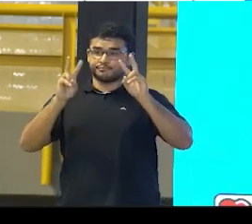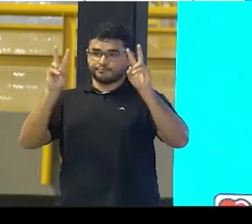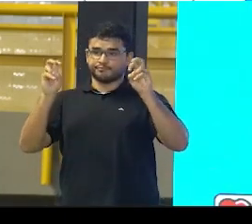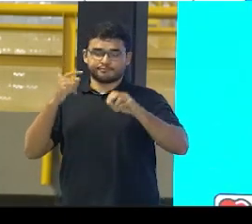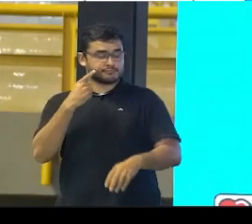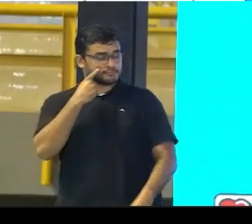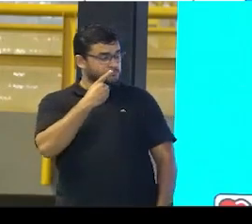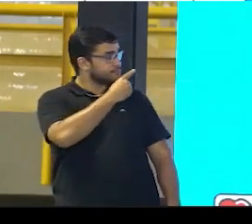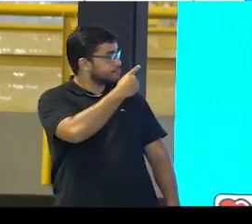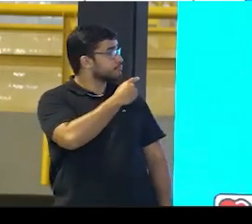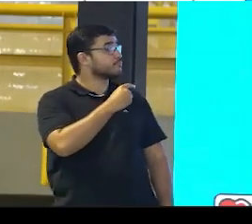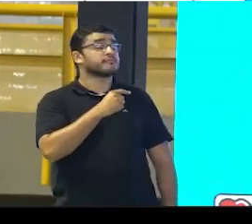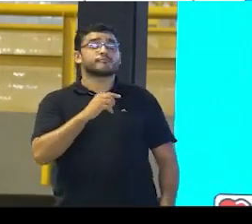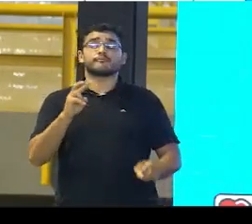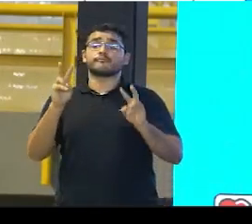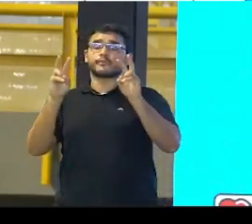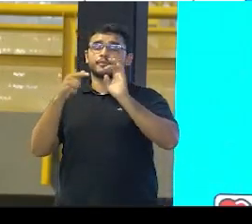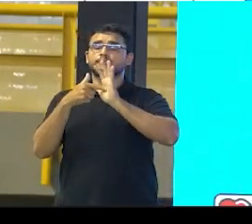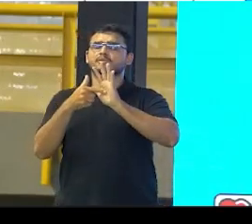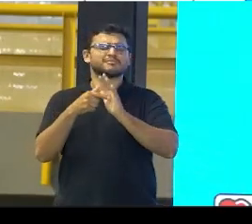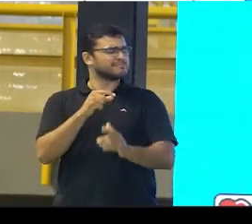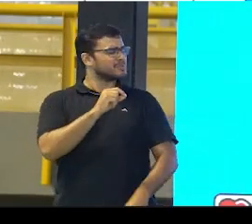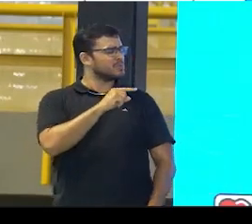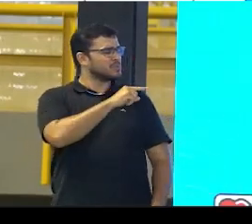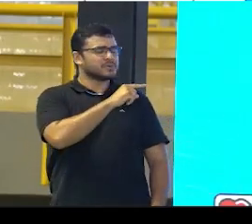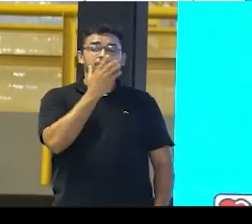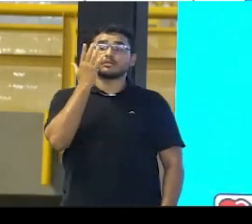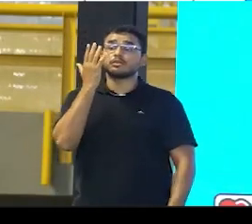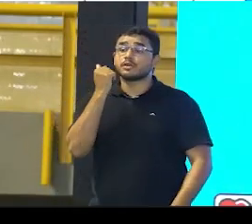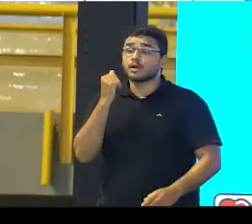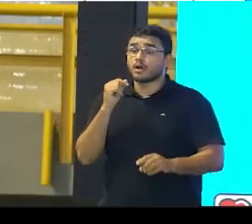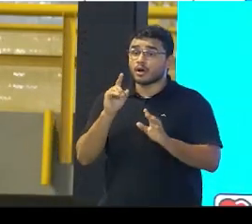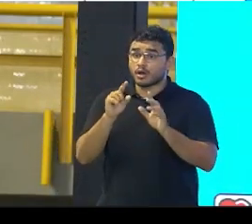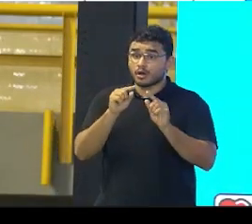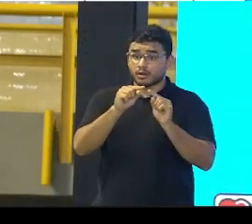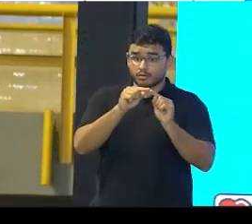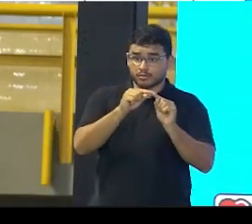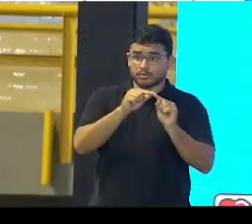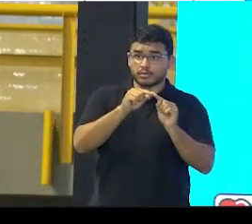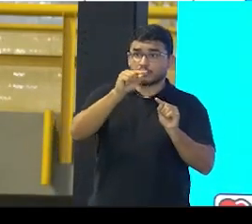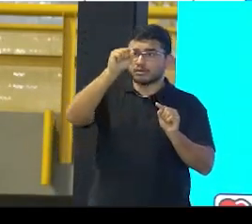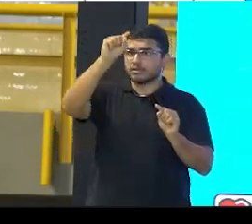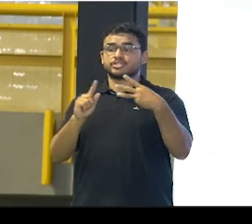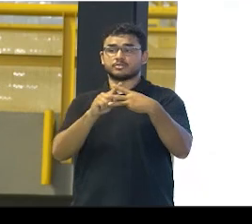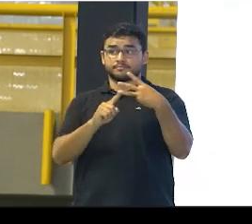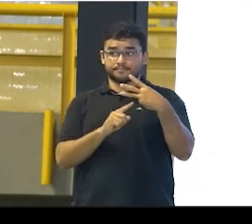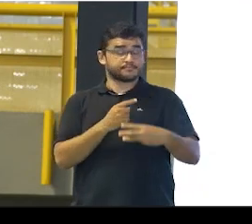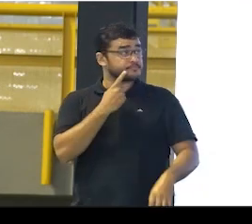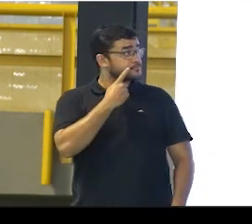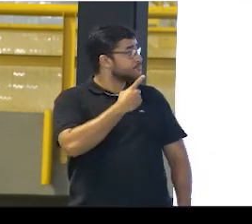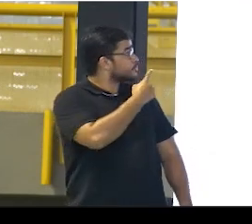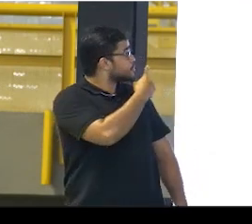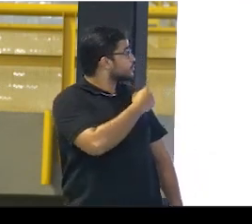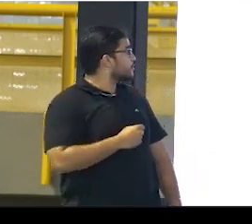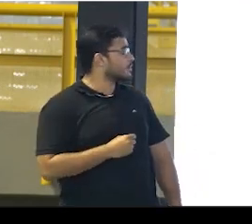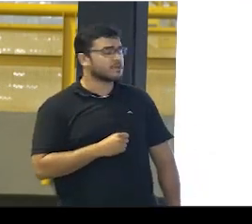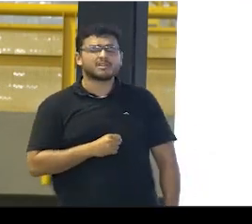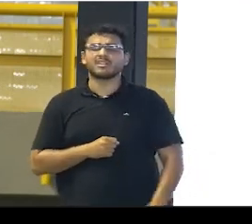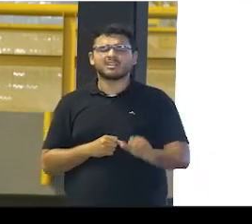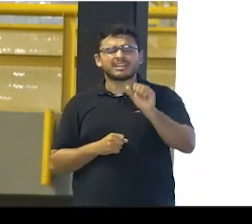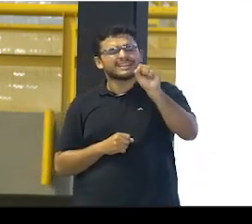eu quero saber qual a probabilidade de acontecer, por exemplo, uma pessoa quer dar 3 tiros,